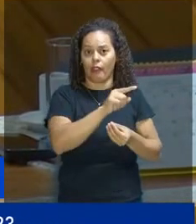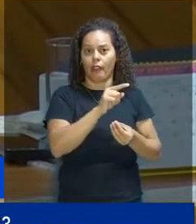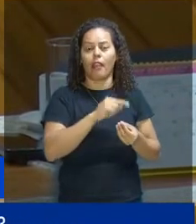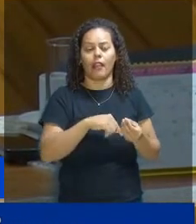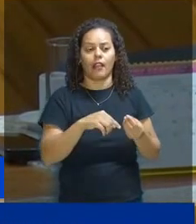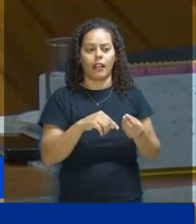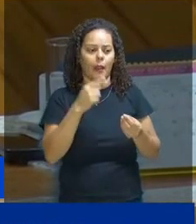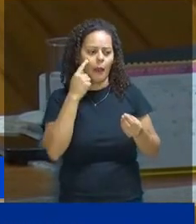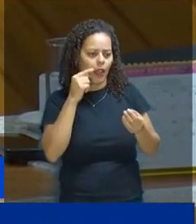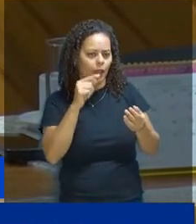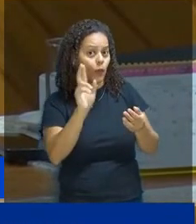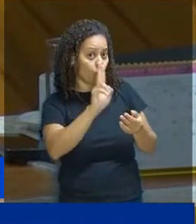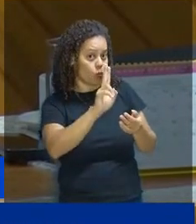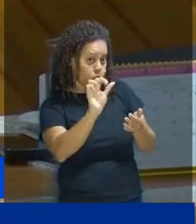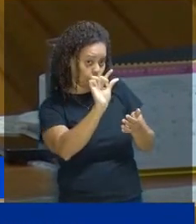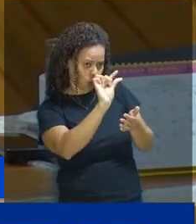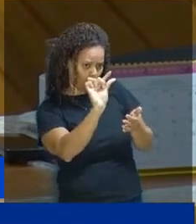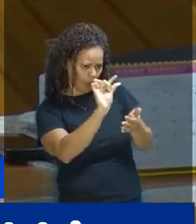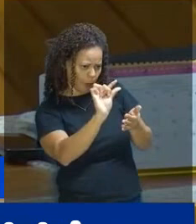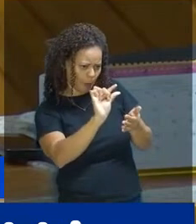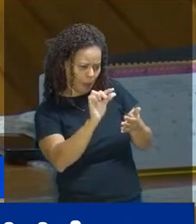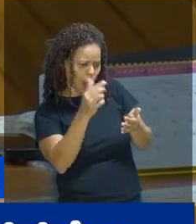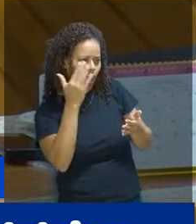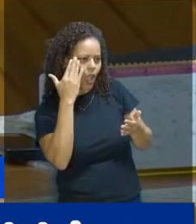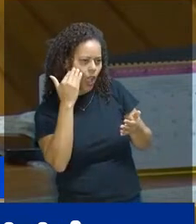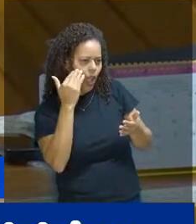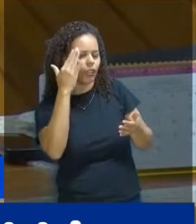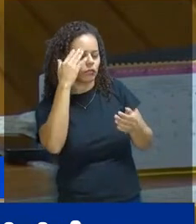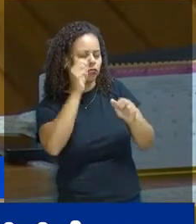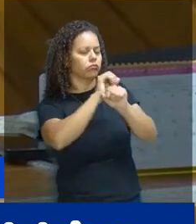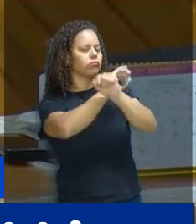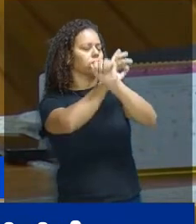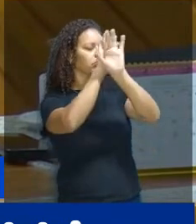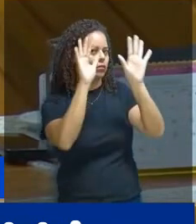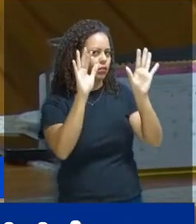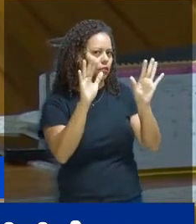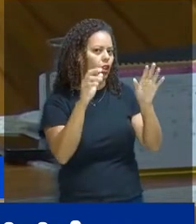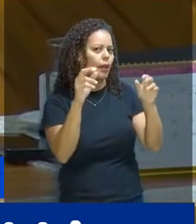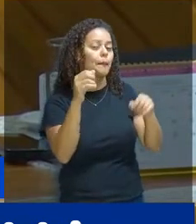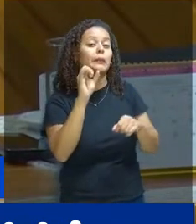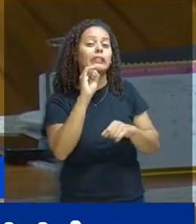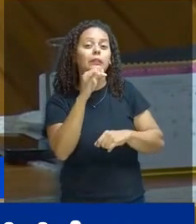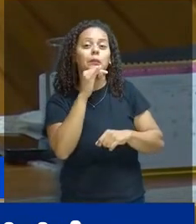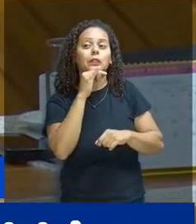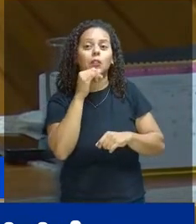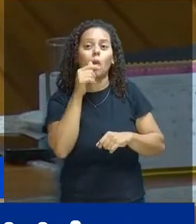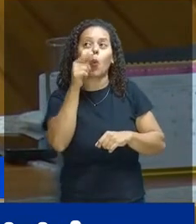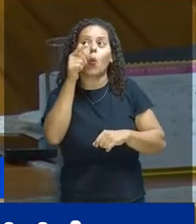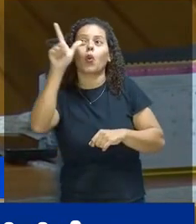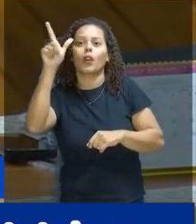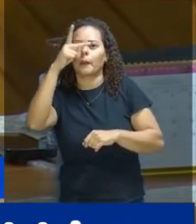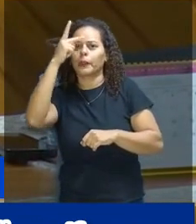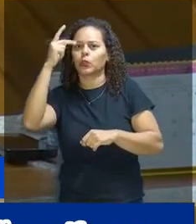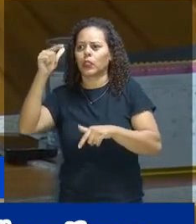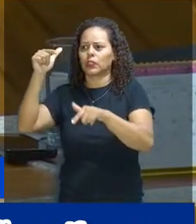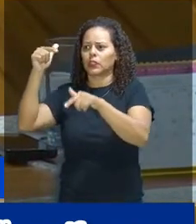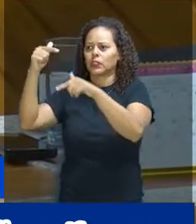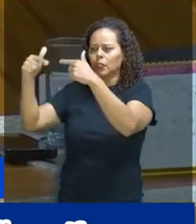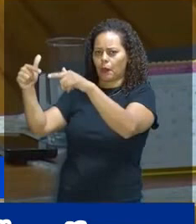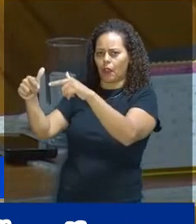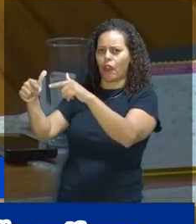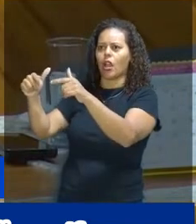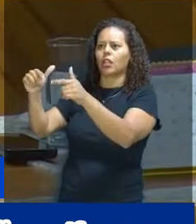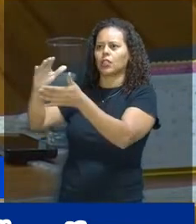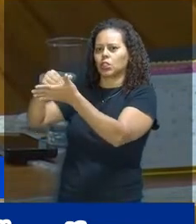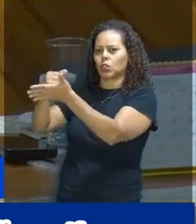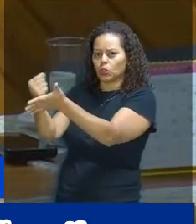devem identificar no seu corpo ou em relação anexa o nome do terceiro contratado ou subcontratado e devem ser